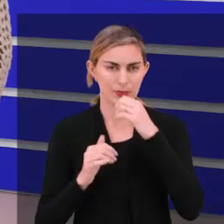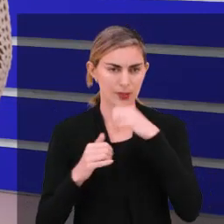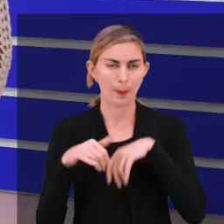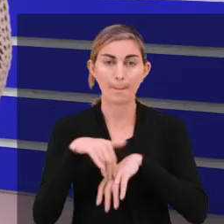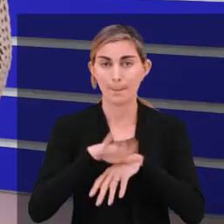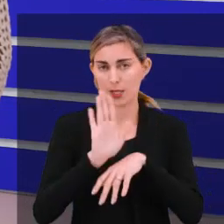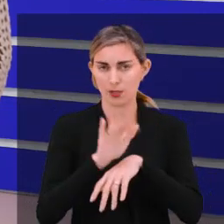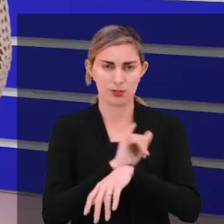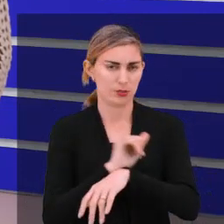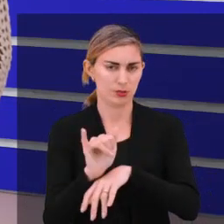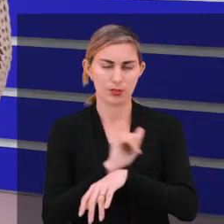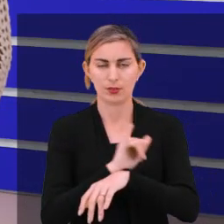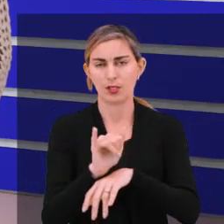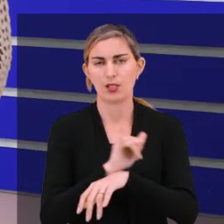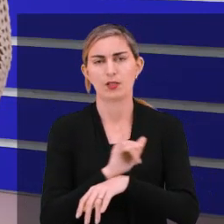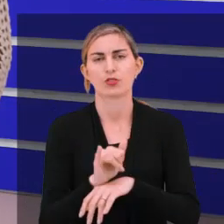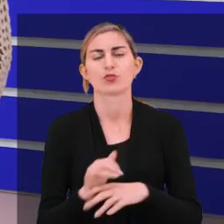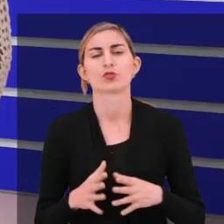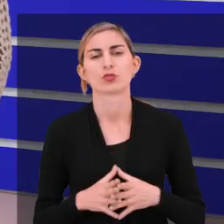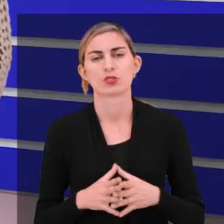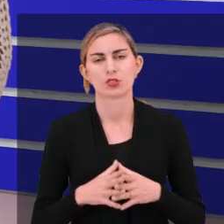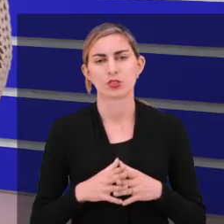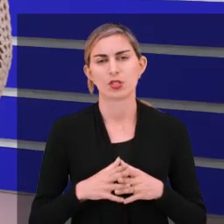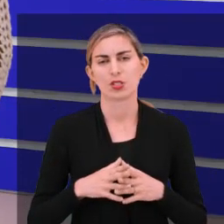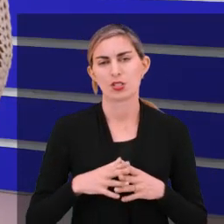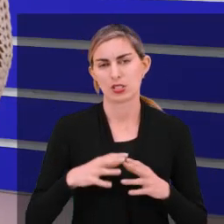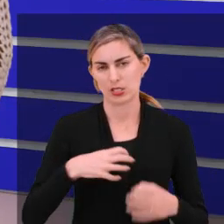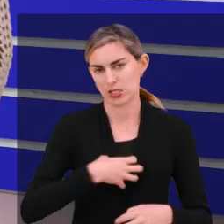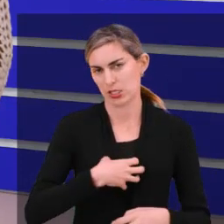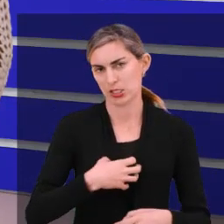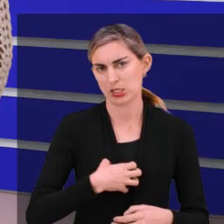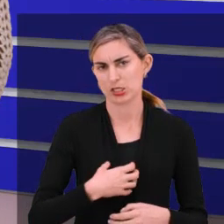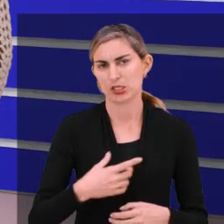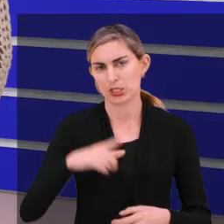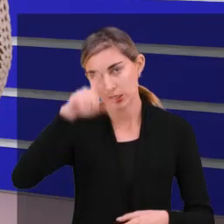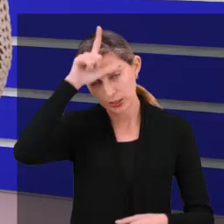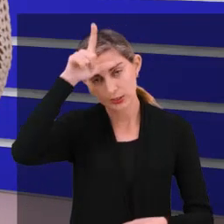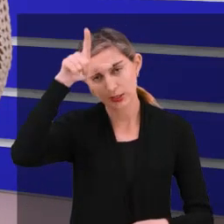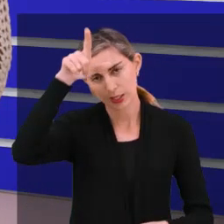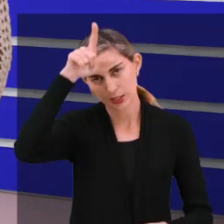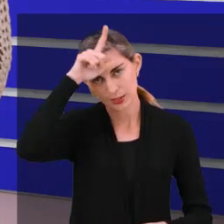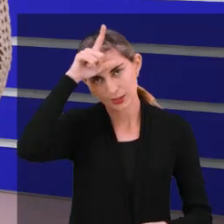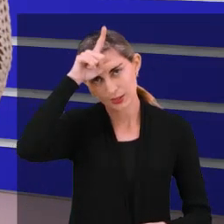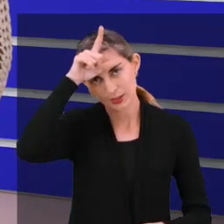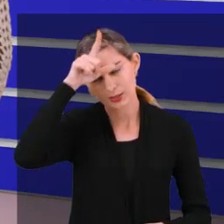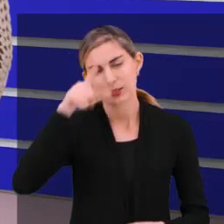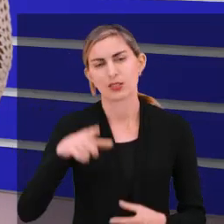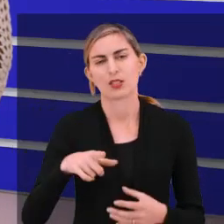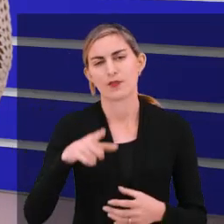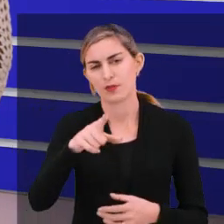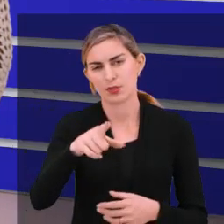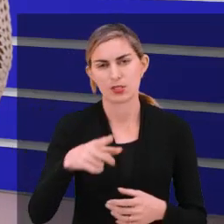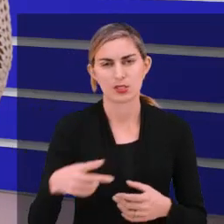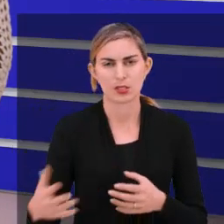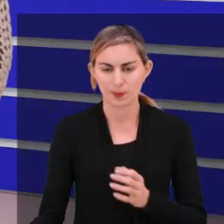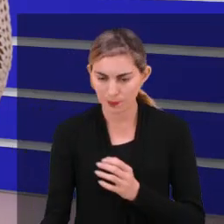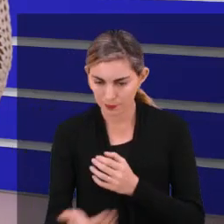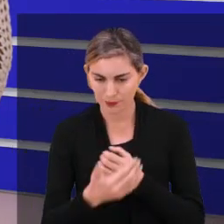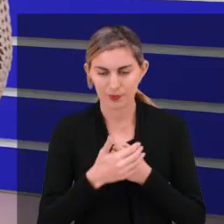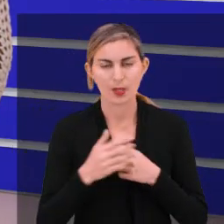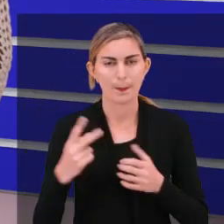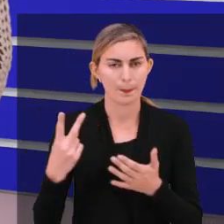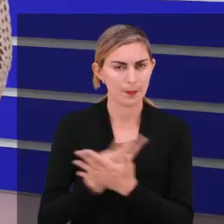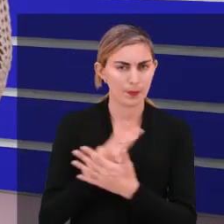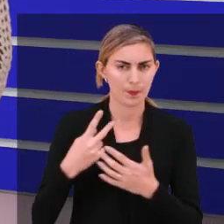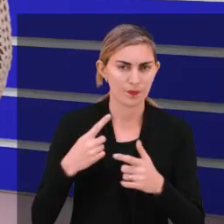mais estratégico, é muito mais um sentido de liderança quando você pega para si